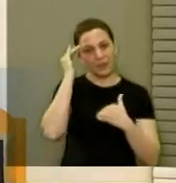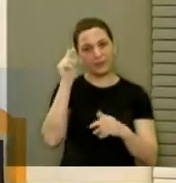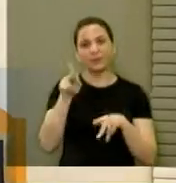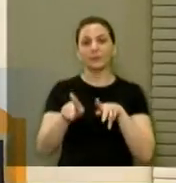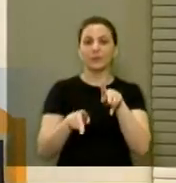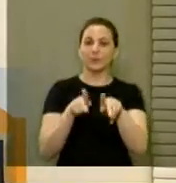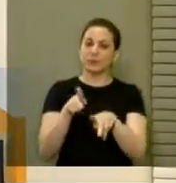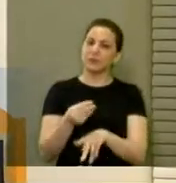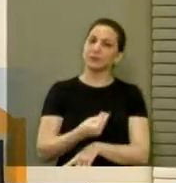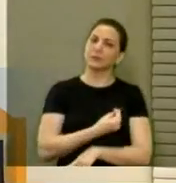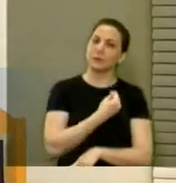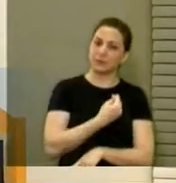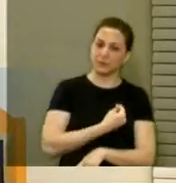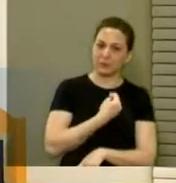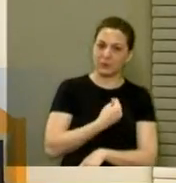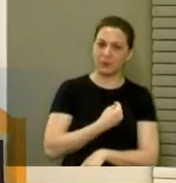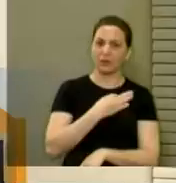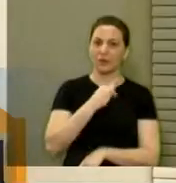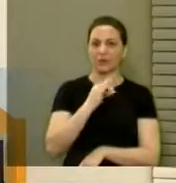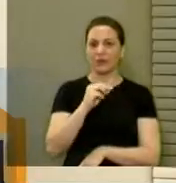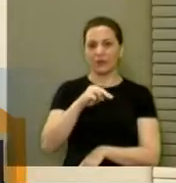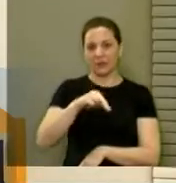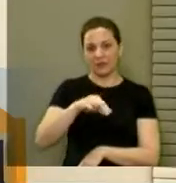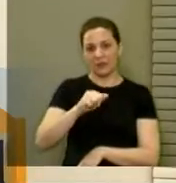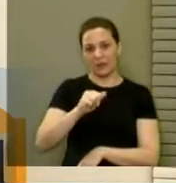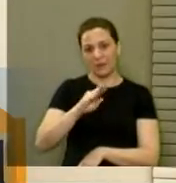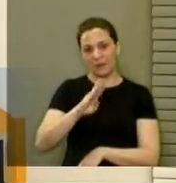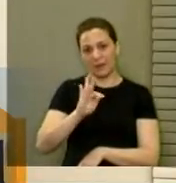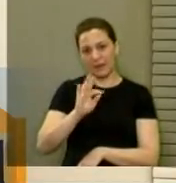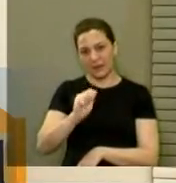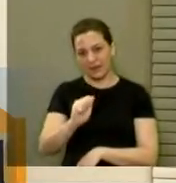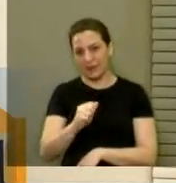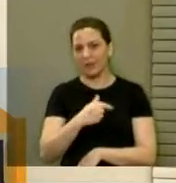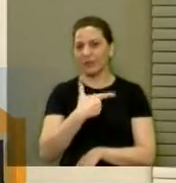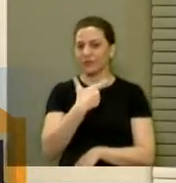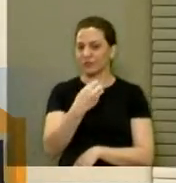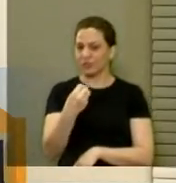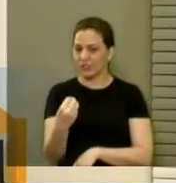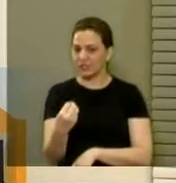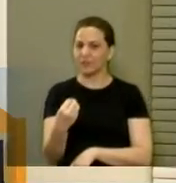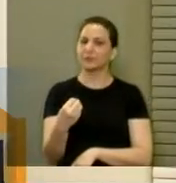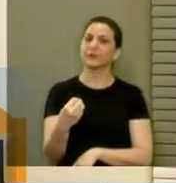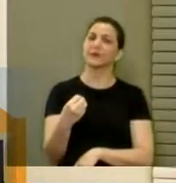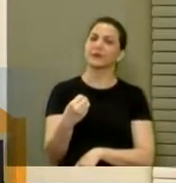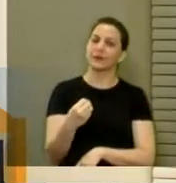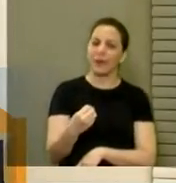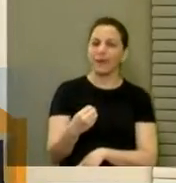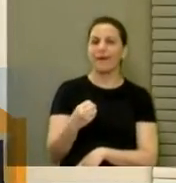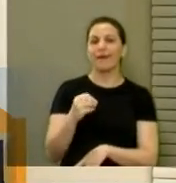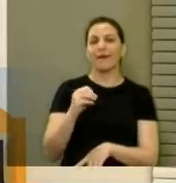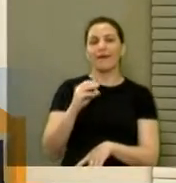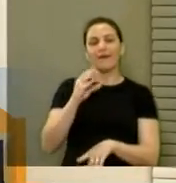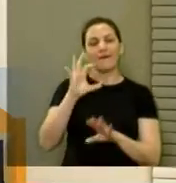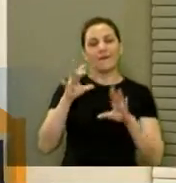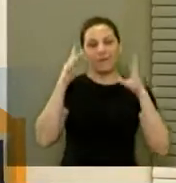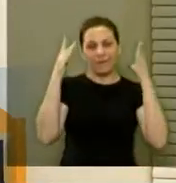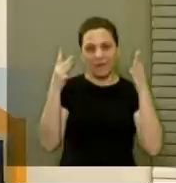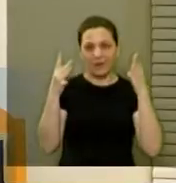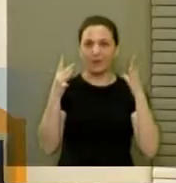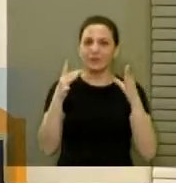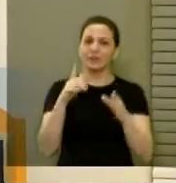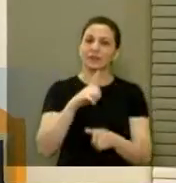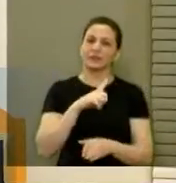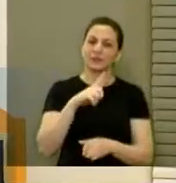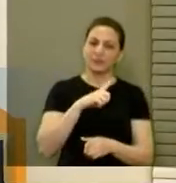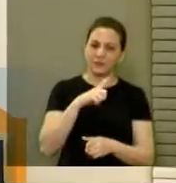que esteve presente o tanabata matsuri a 20ª edição que aconteceu na ação cultural brasileira e contou